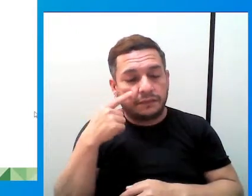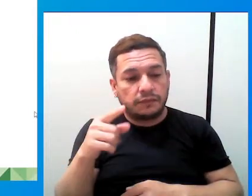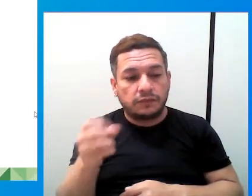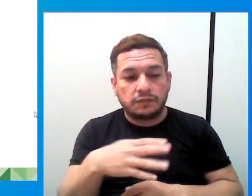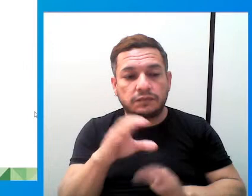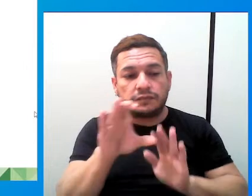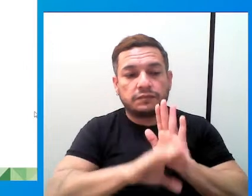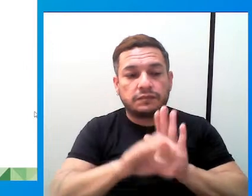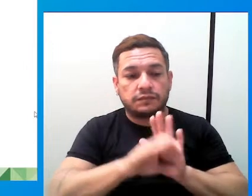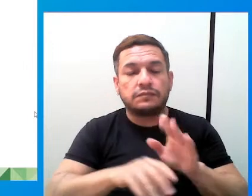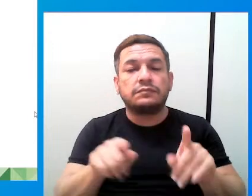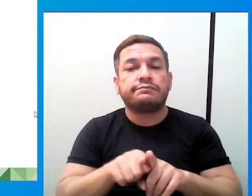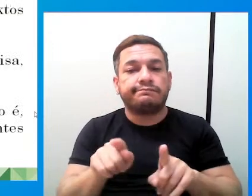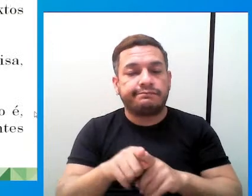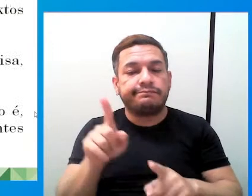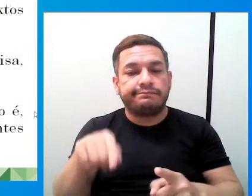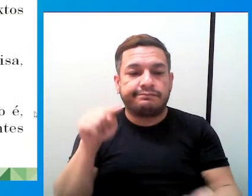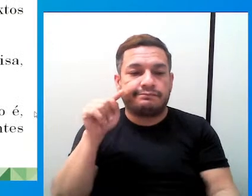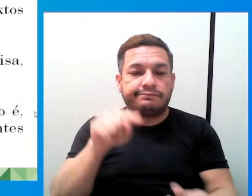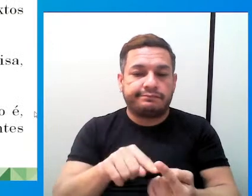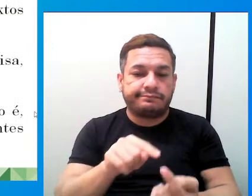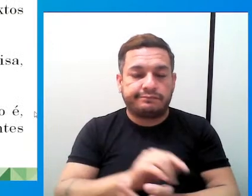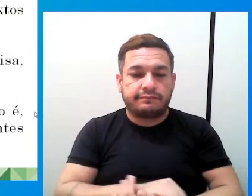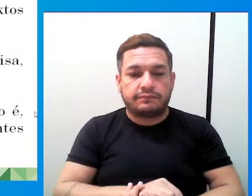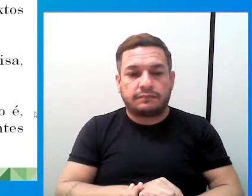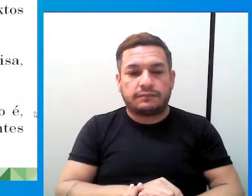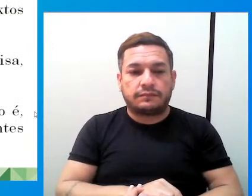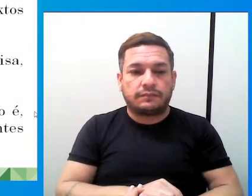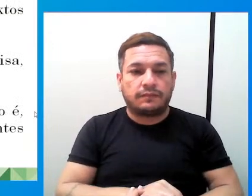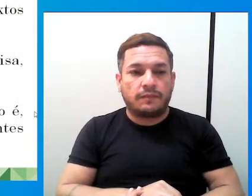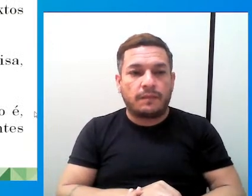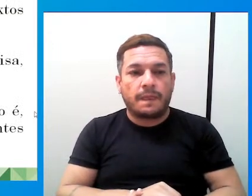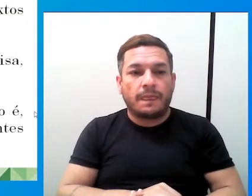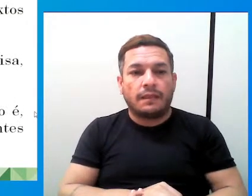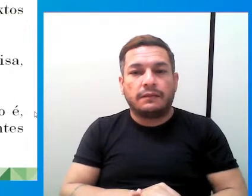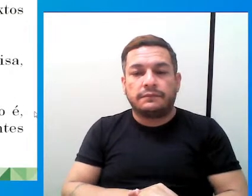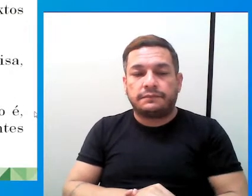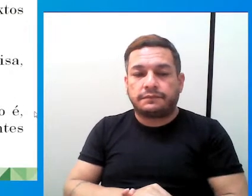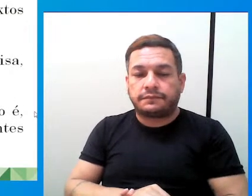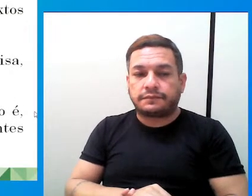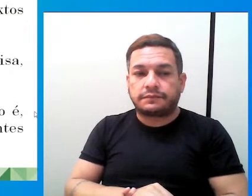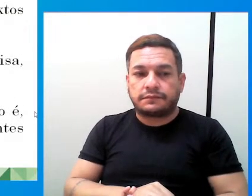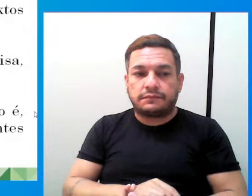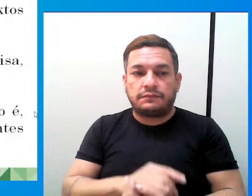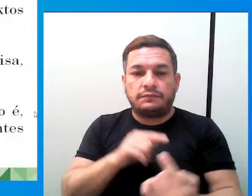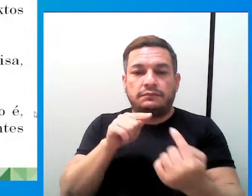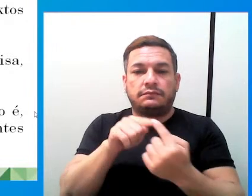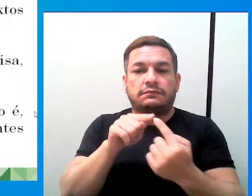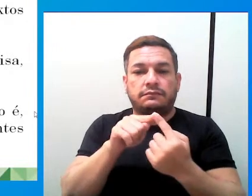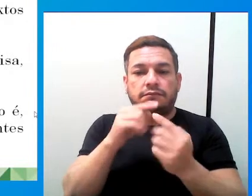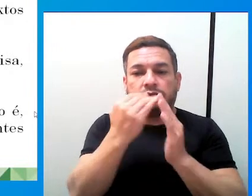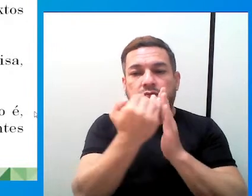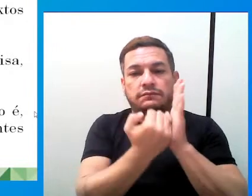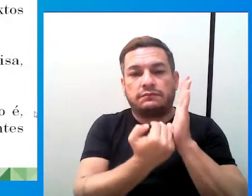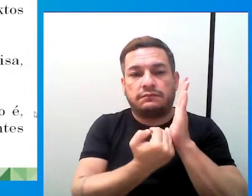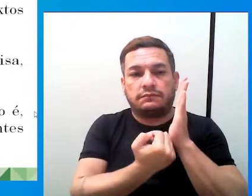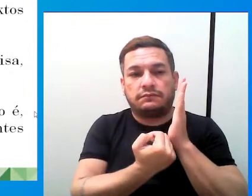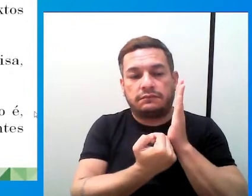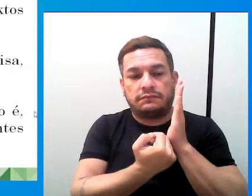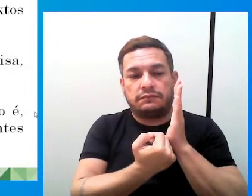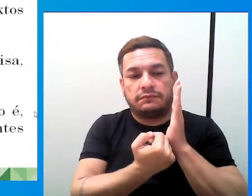não deixa de ser também um desafio. Aqui são objetivos que a gente coloca que também